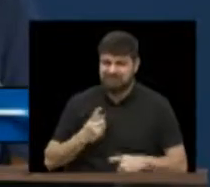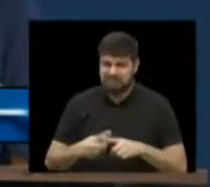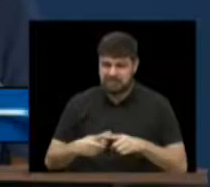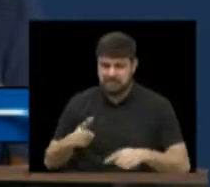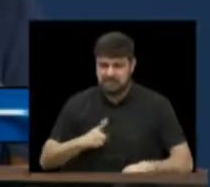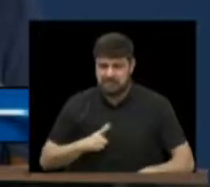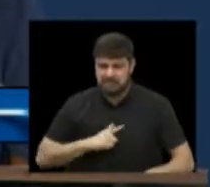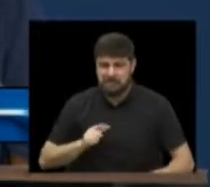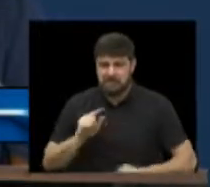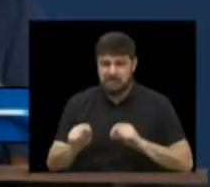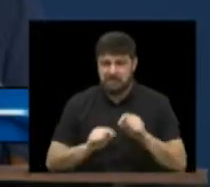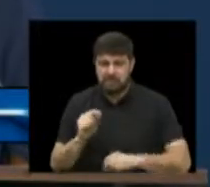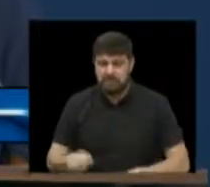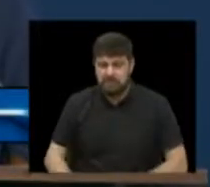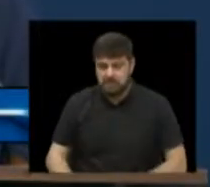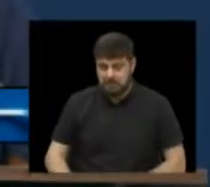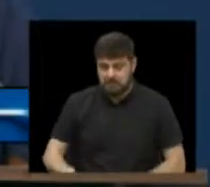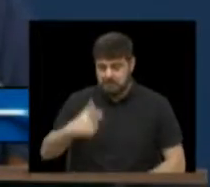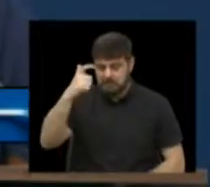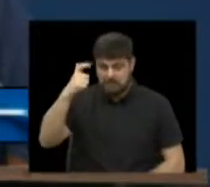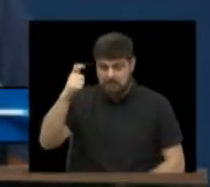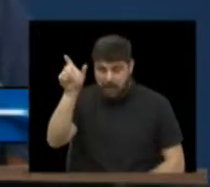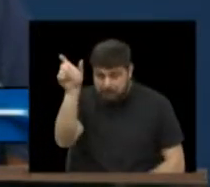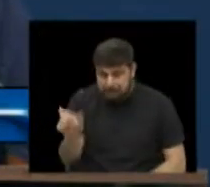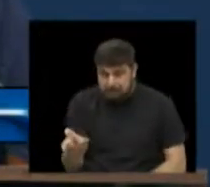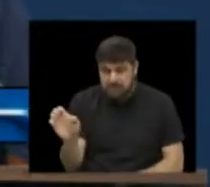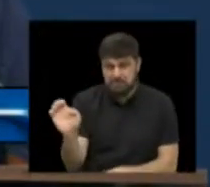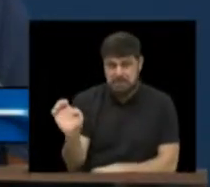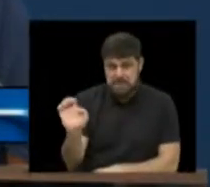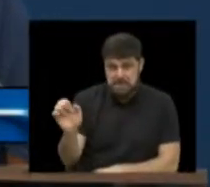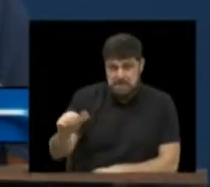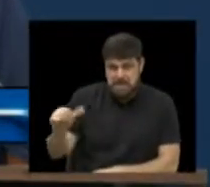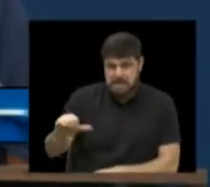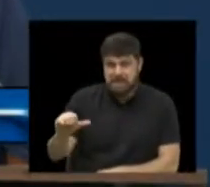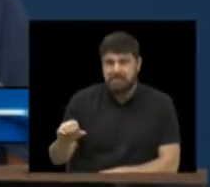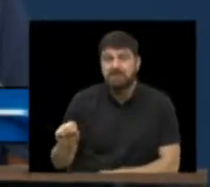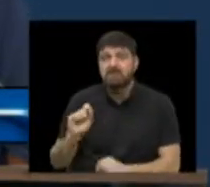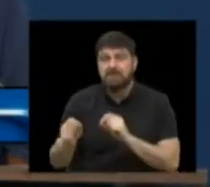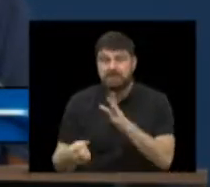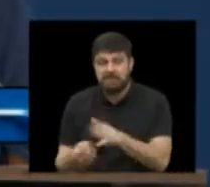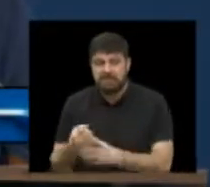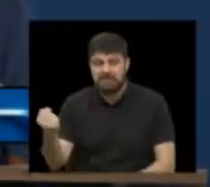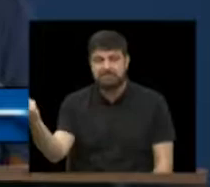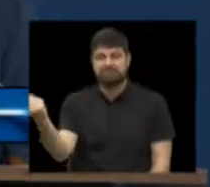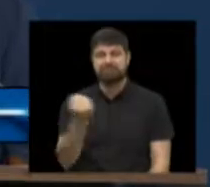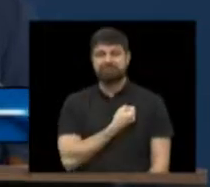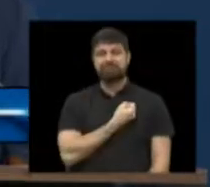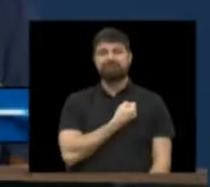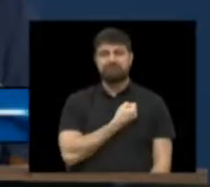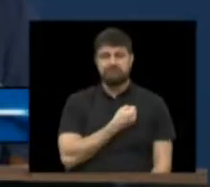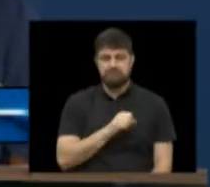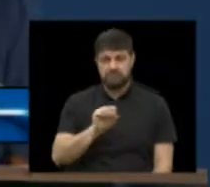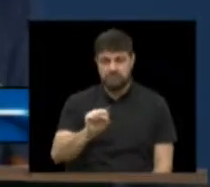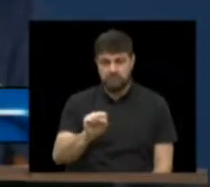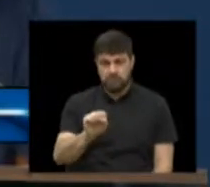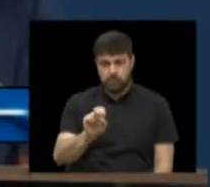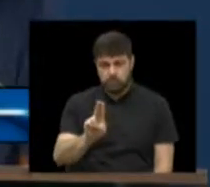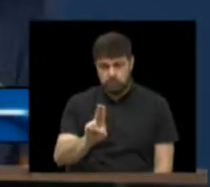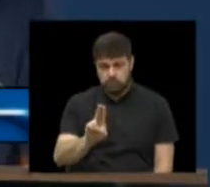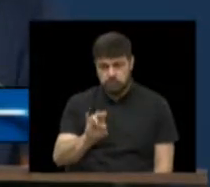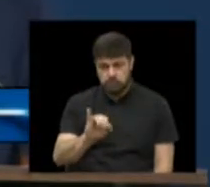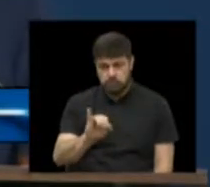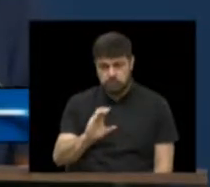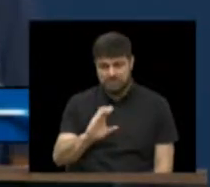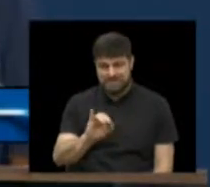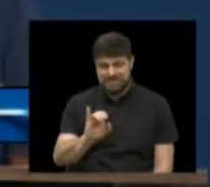uma epidemia de suicídios no Brasil. O suicídio tem crescido bastante, inclusive na nossa cidade. E existe uma